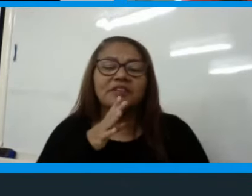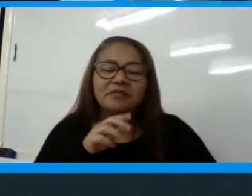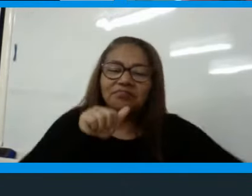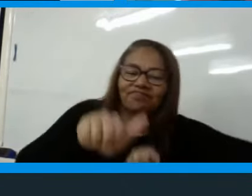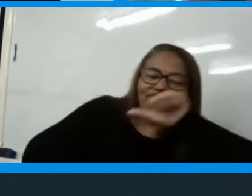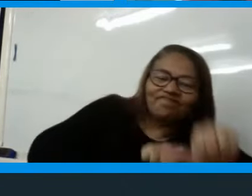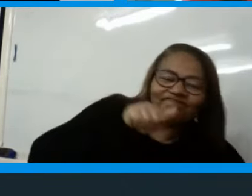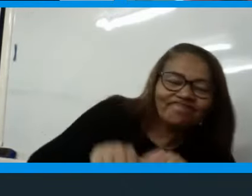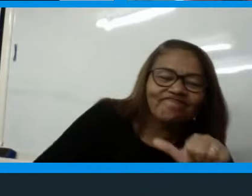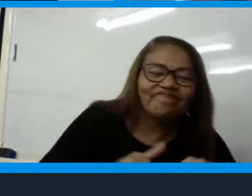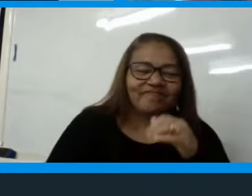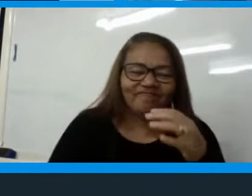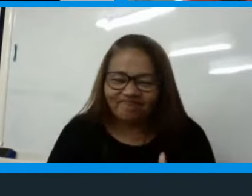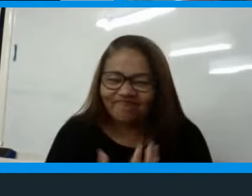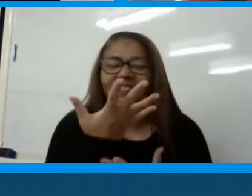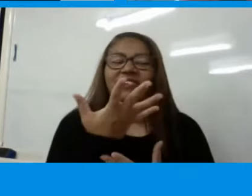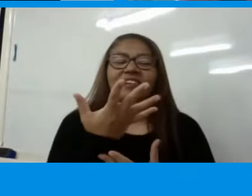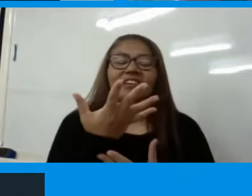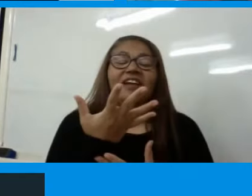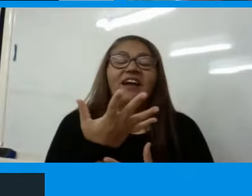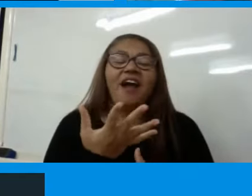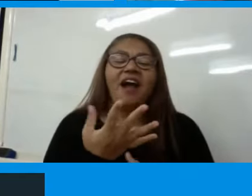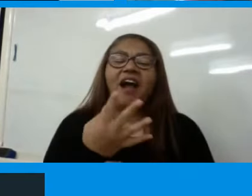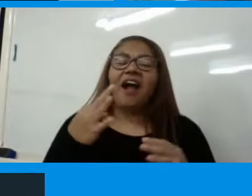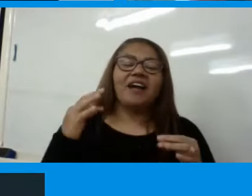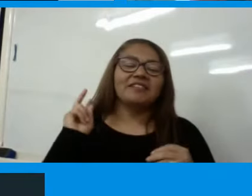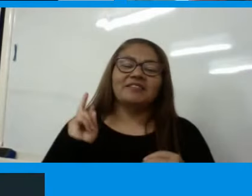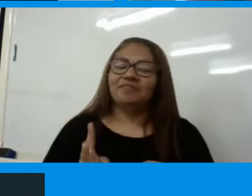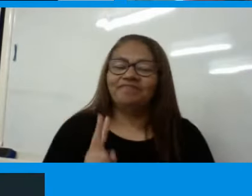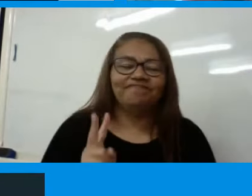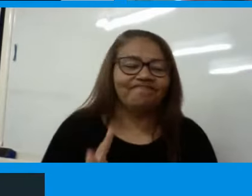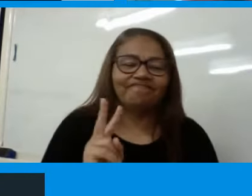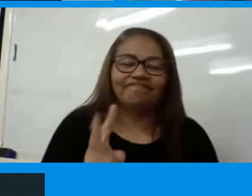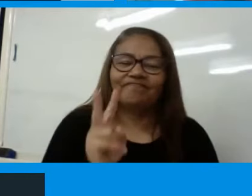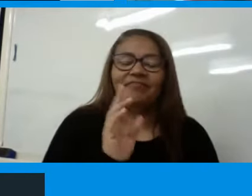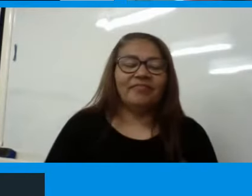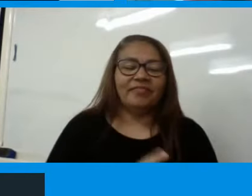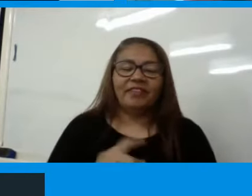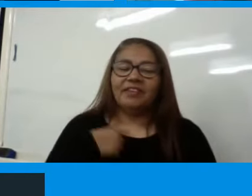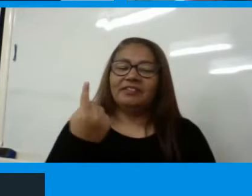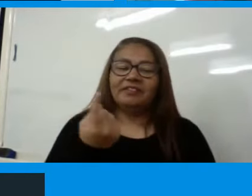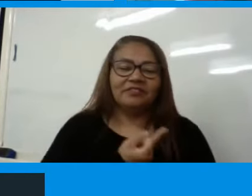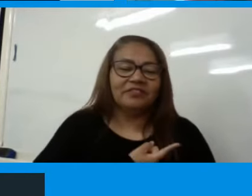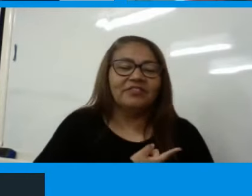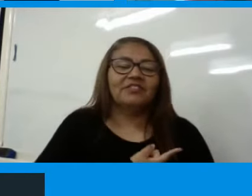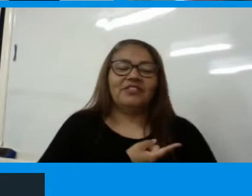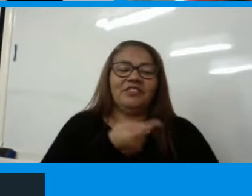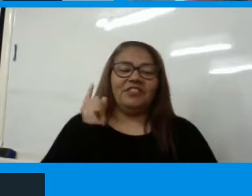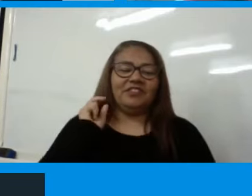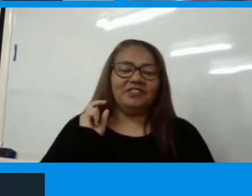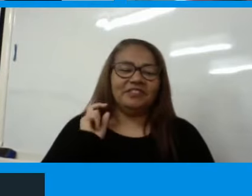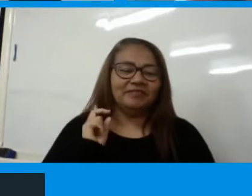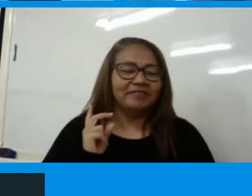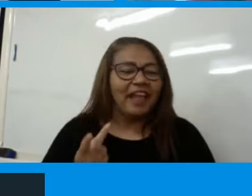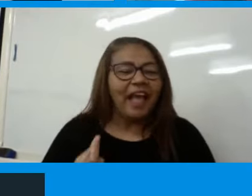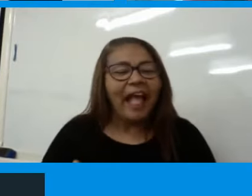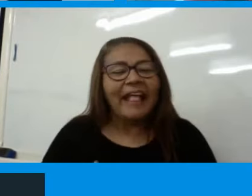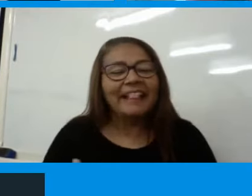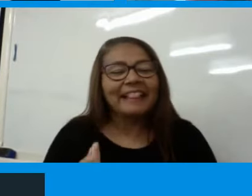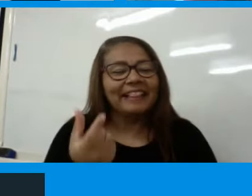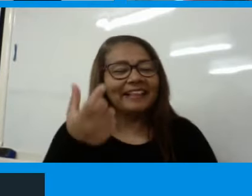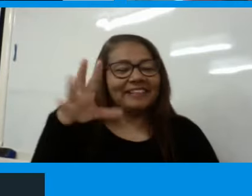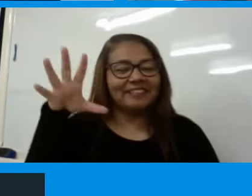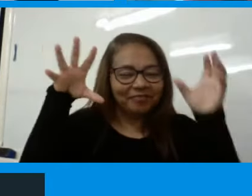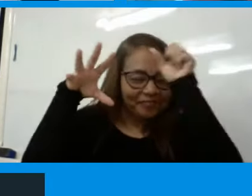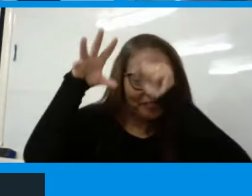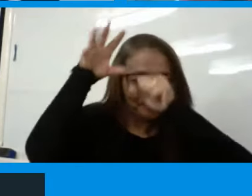todo momento, realmente. É um desafio constante e nós estamos em eterno... É um eterno aprendiz.